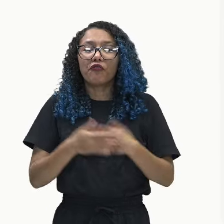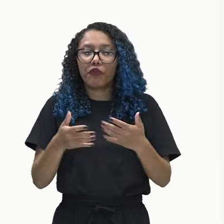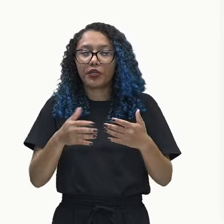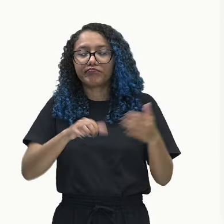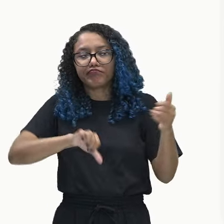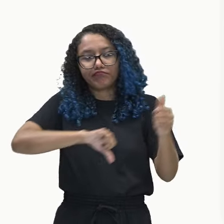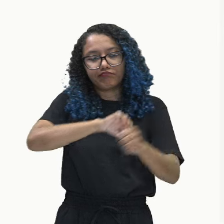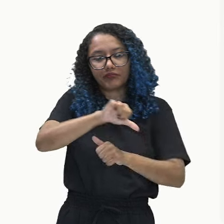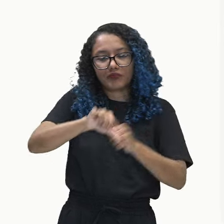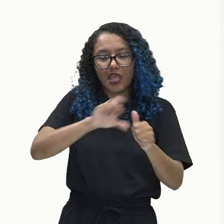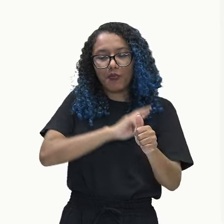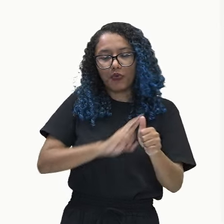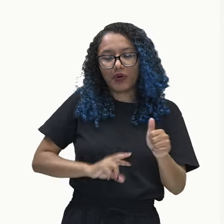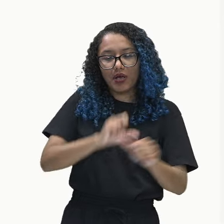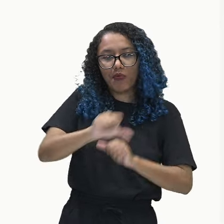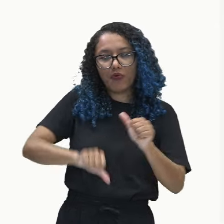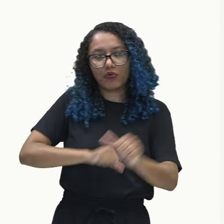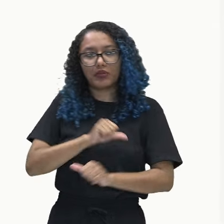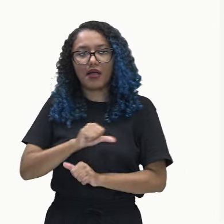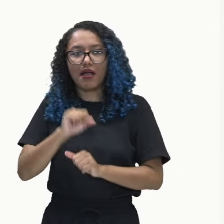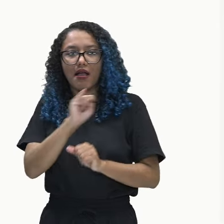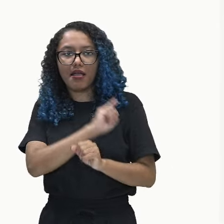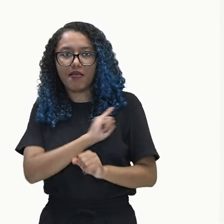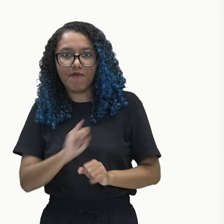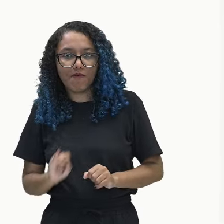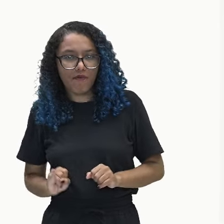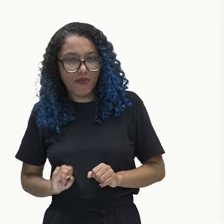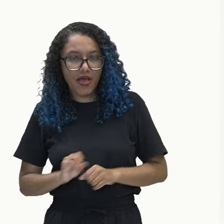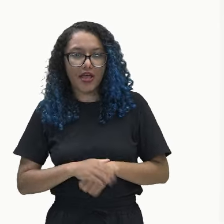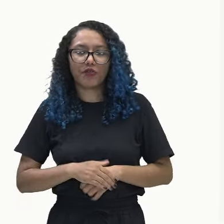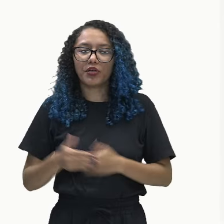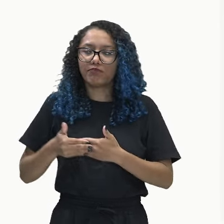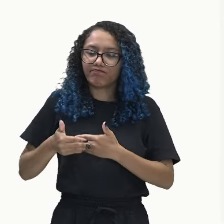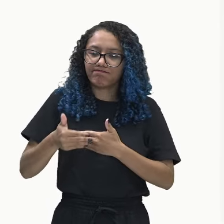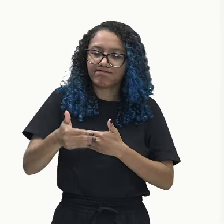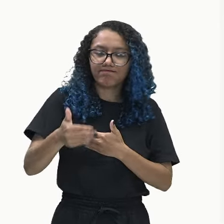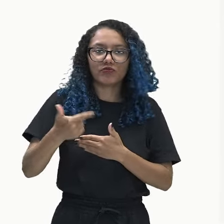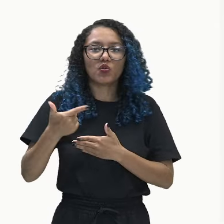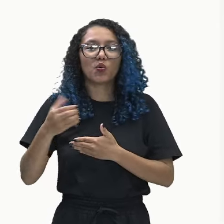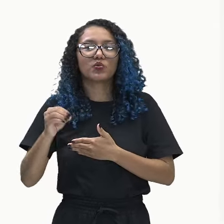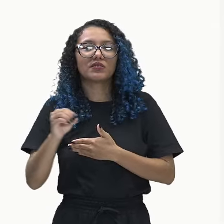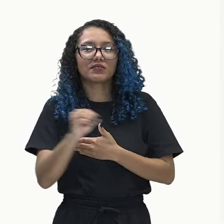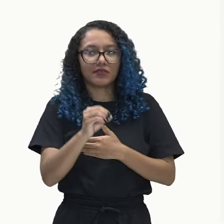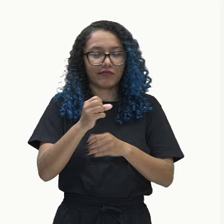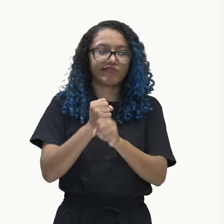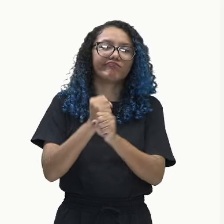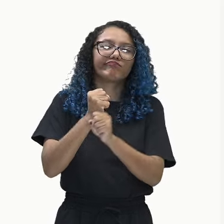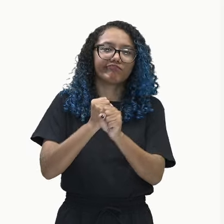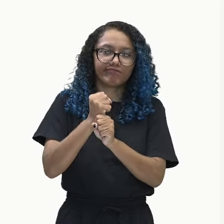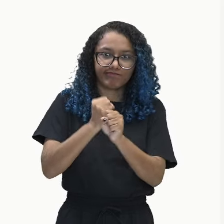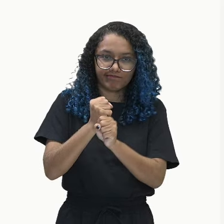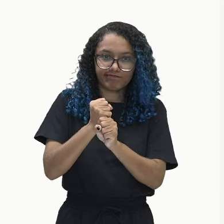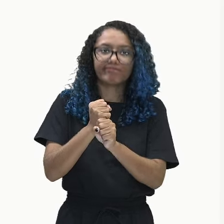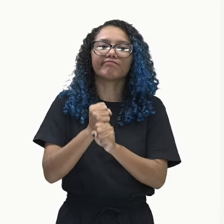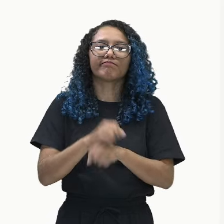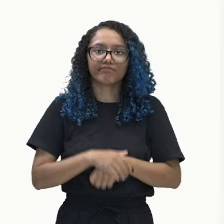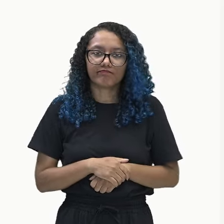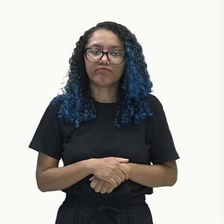Império e estendeu-se por aproximadamente 200 anos. Como eu falei, um dos marcos